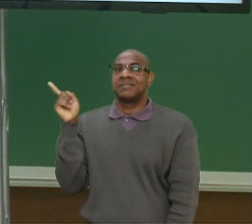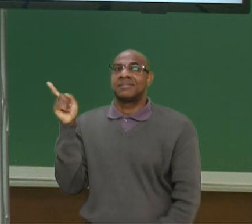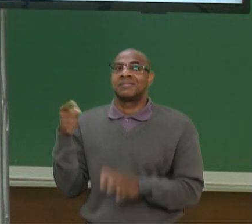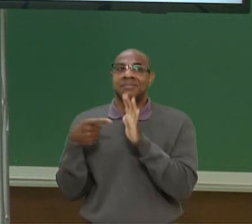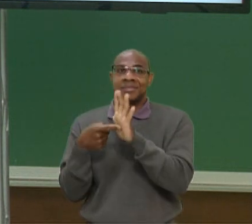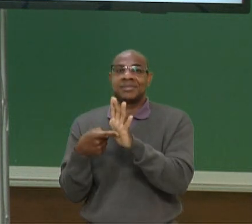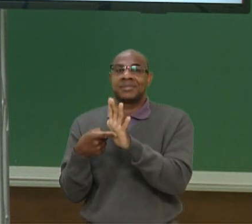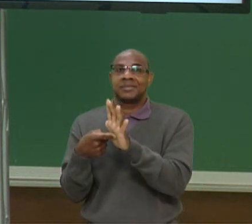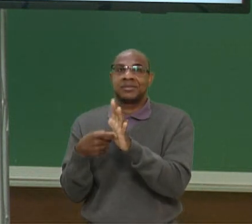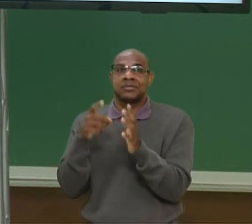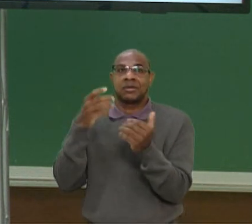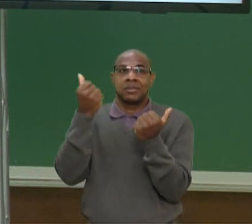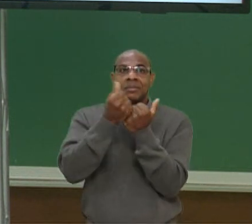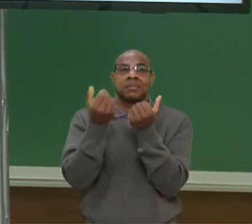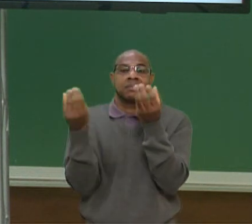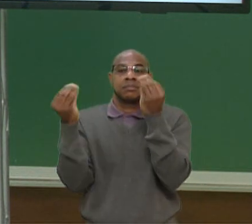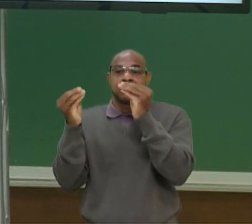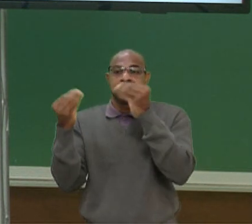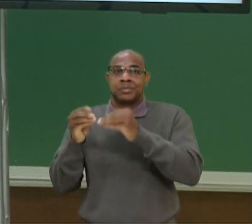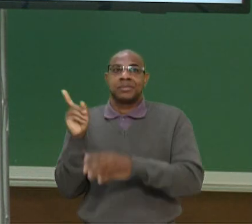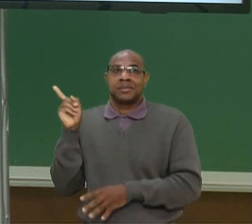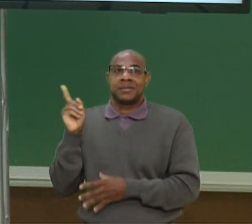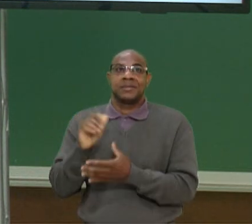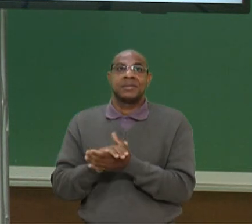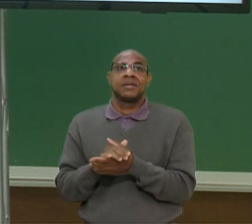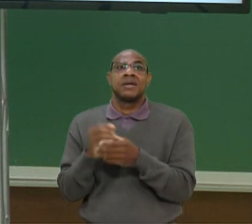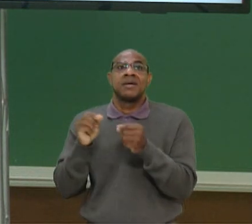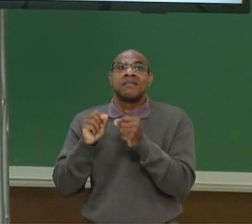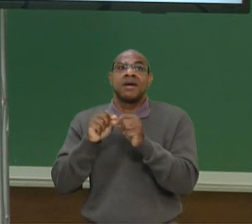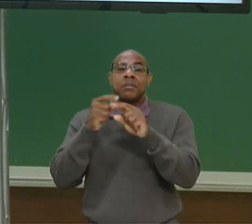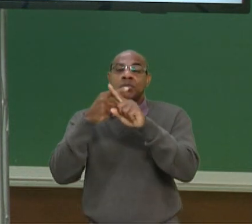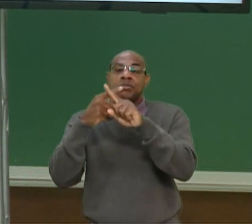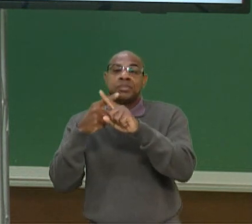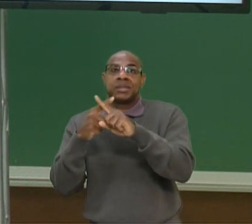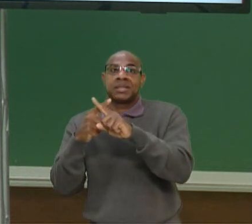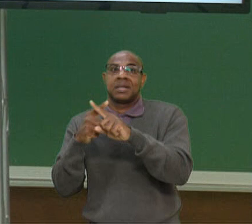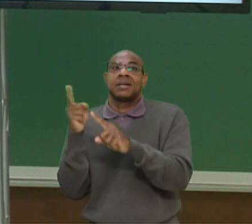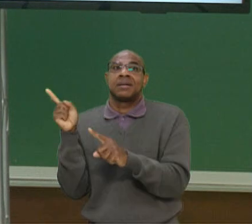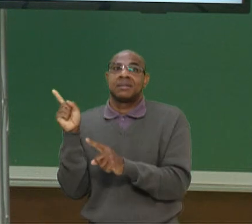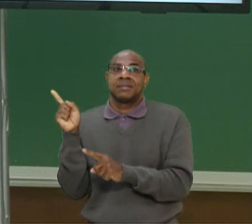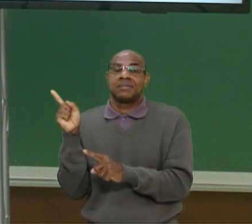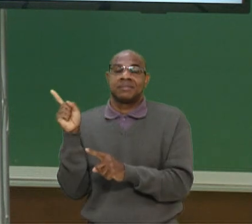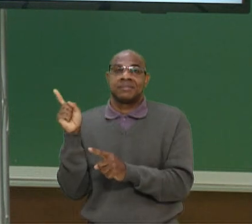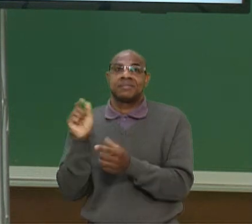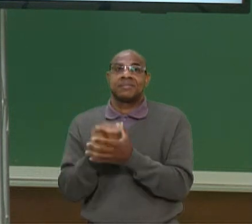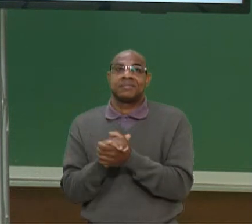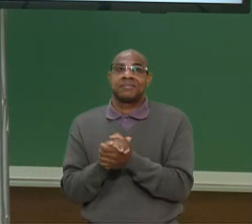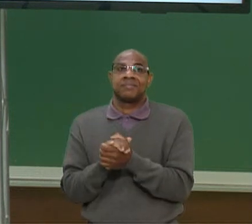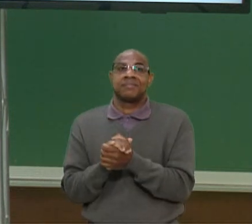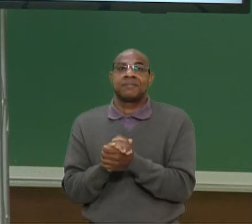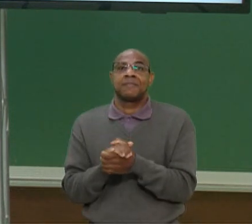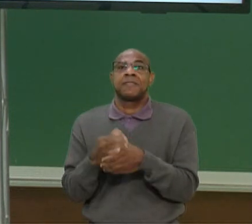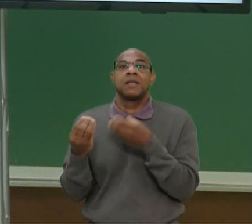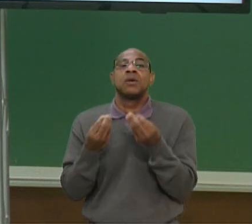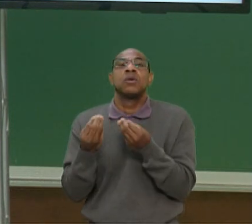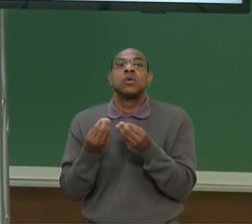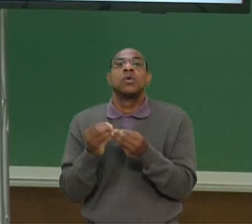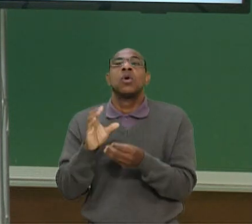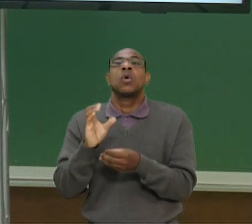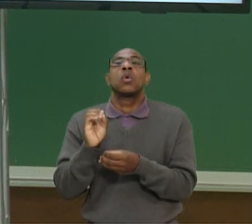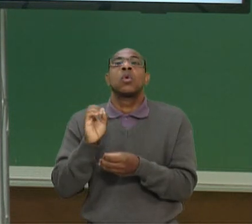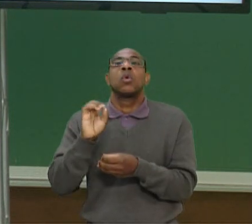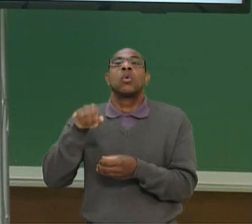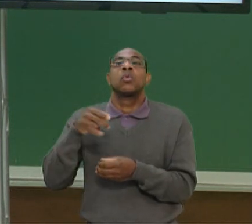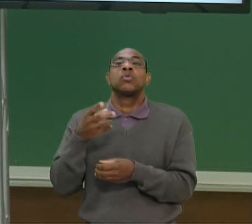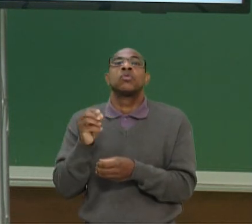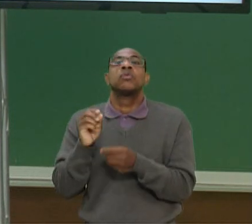apresenta o resultado. Então eu tenho que multiplicar o conjugado no numerador e no denominador. O que é o conjugado mesmo? A